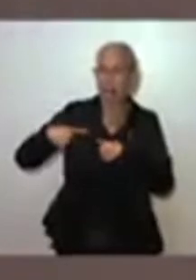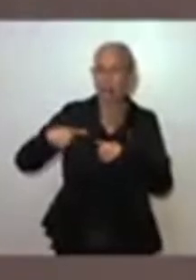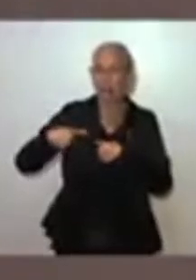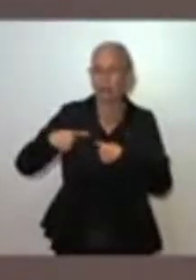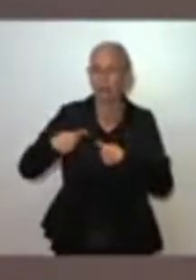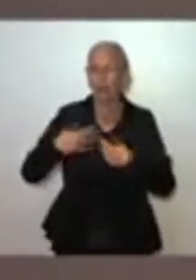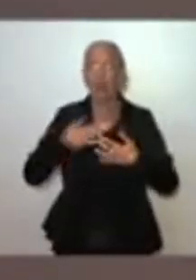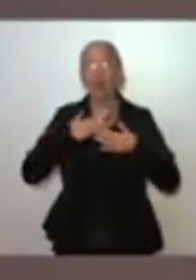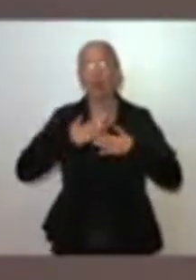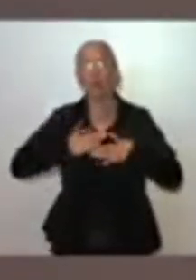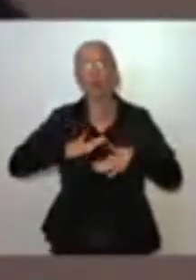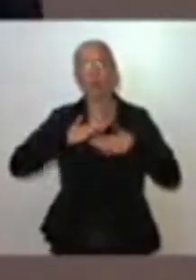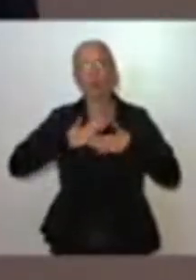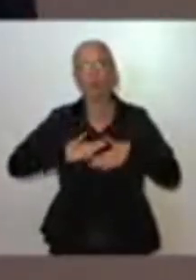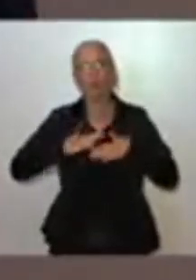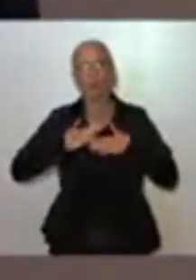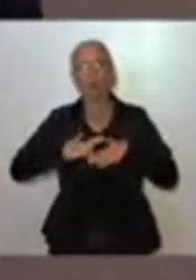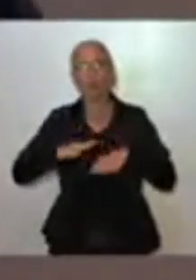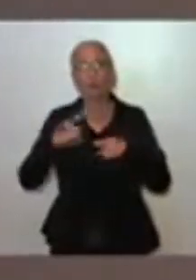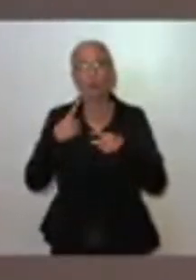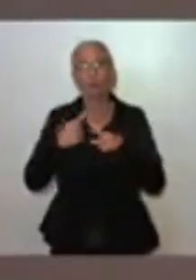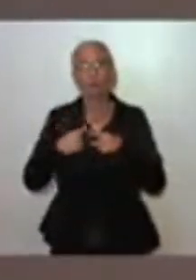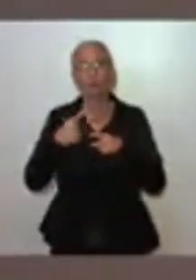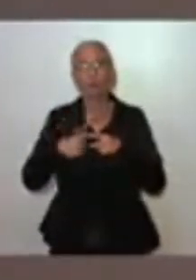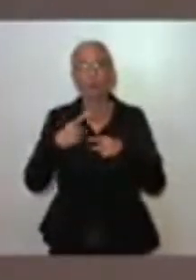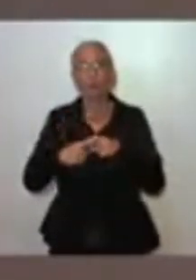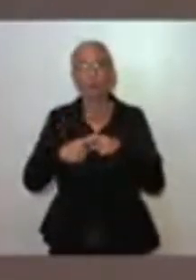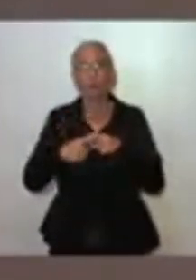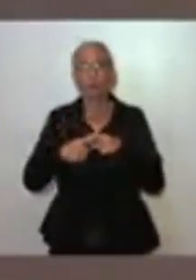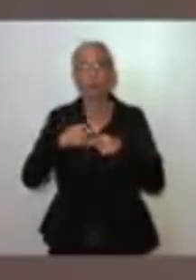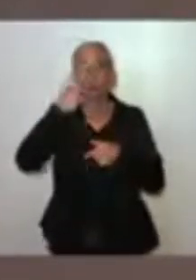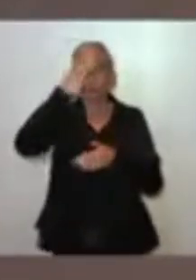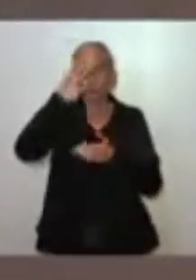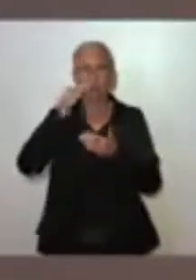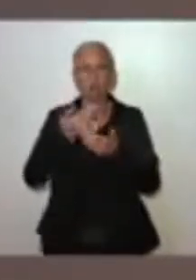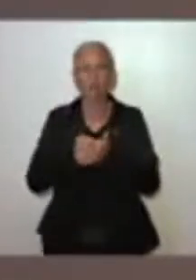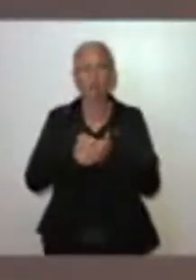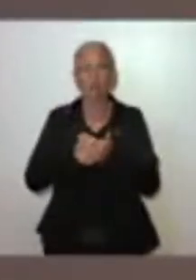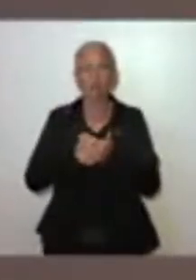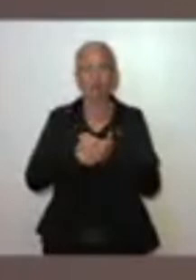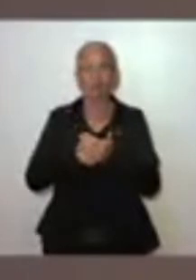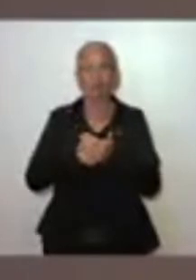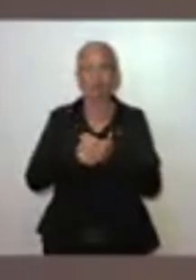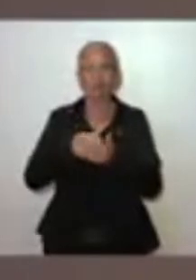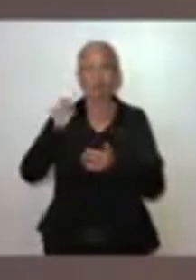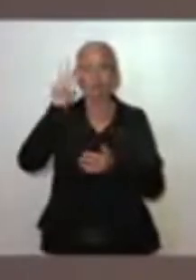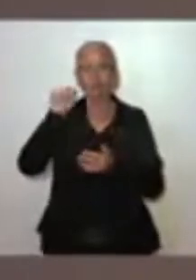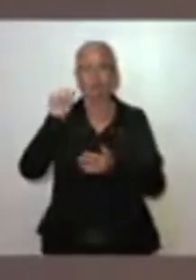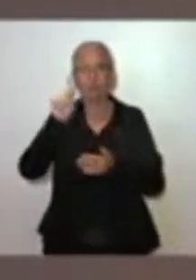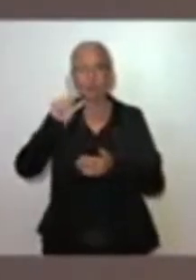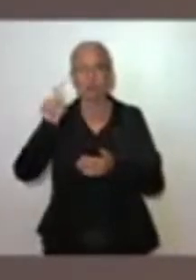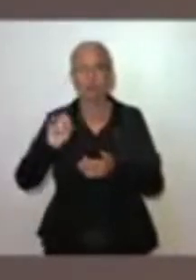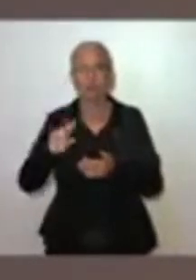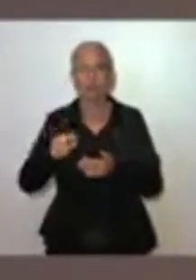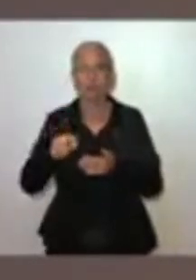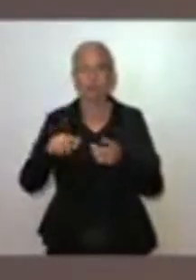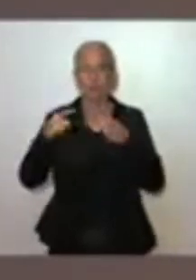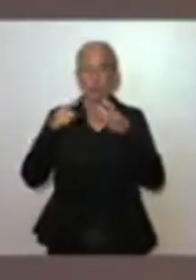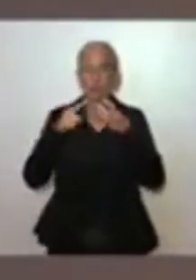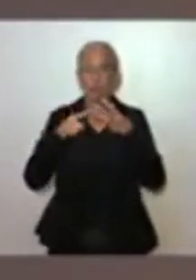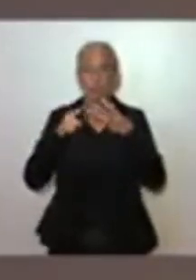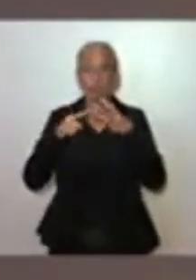abalar porque elas operam com valores mais elevados em terceiro e último lugar